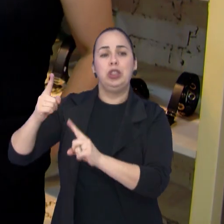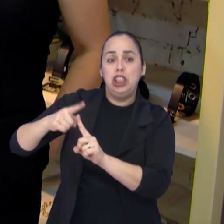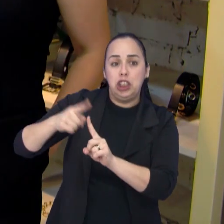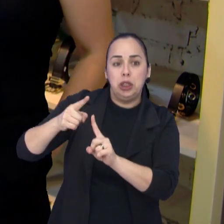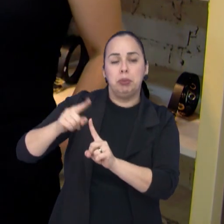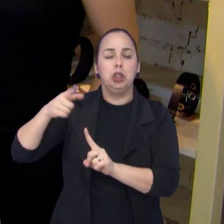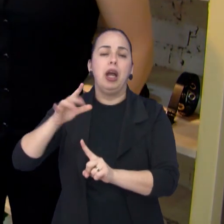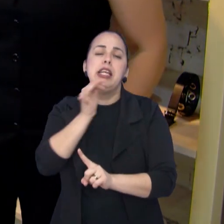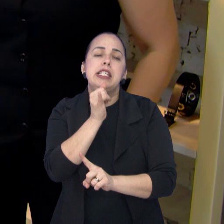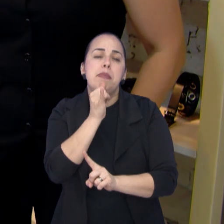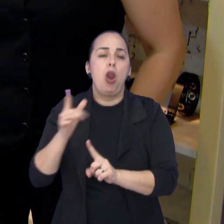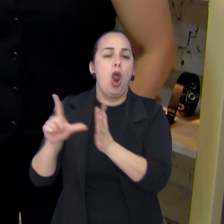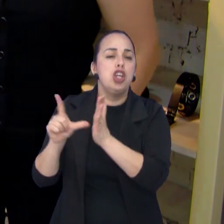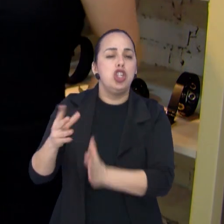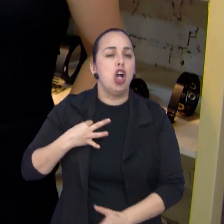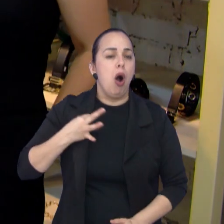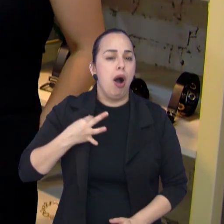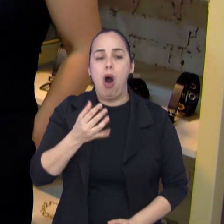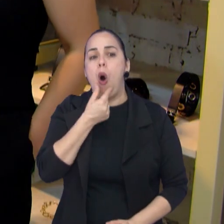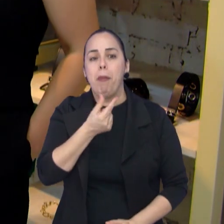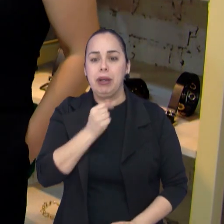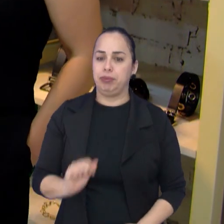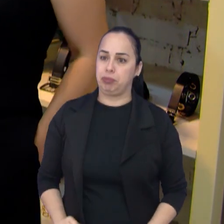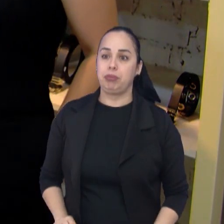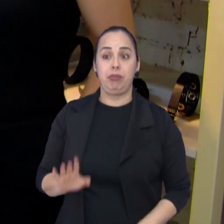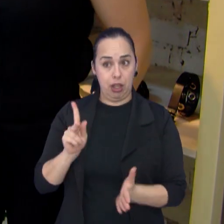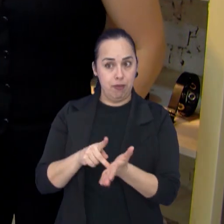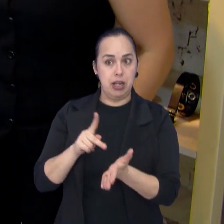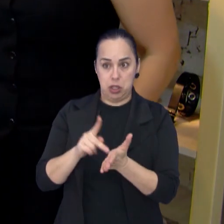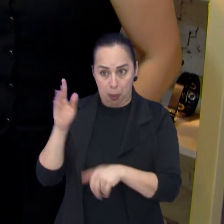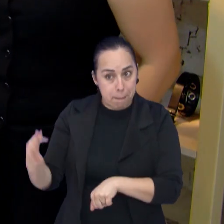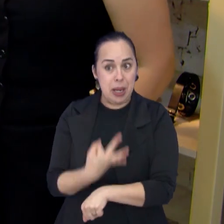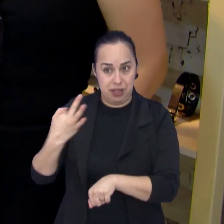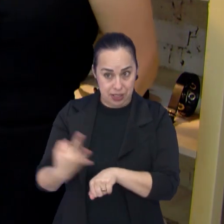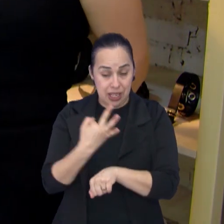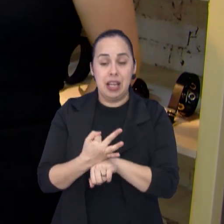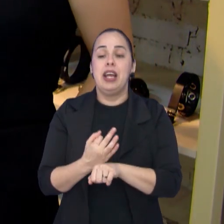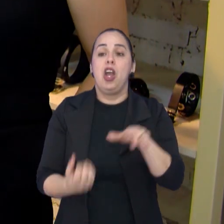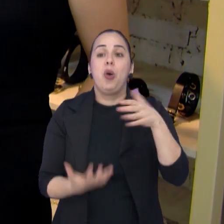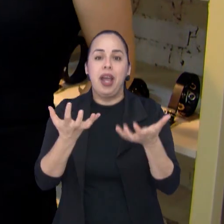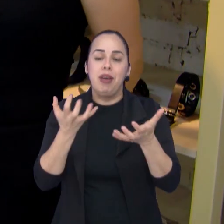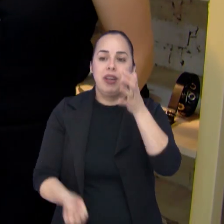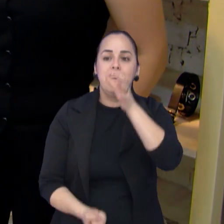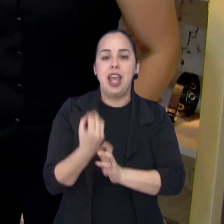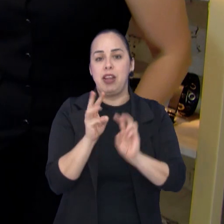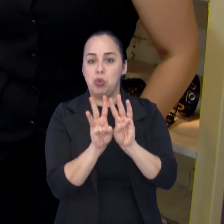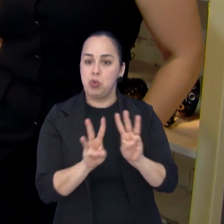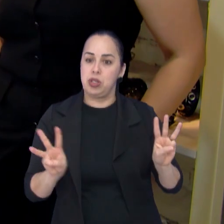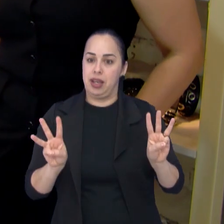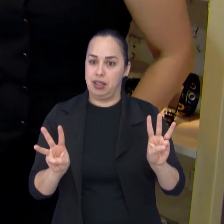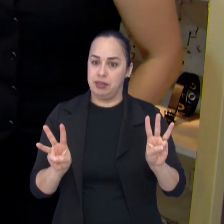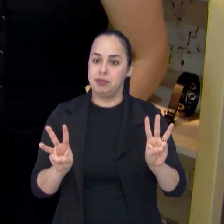moda masculina? Olha, eu estou correndo atrás agora para fazer o site, né? Estamos começando a dar andamento